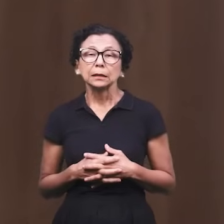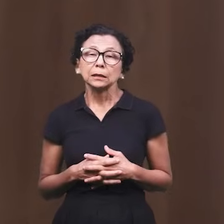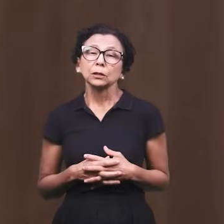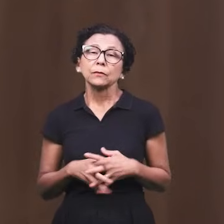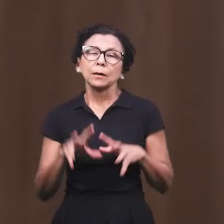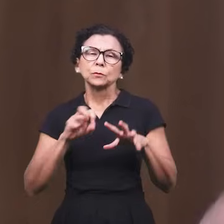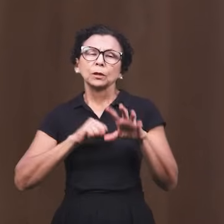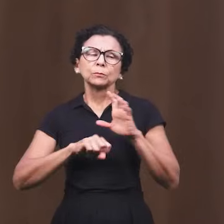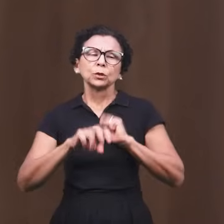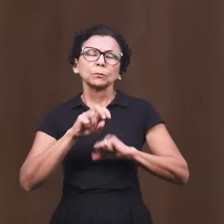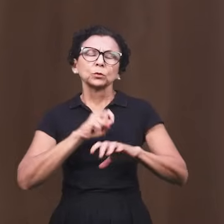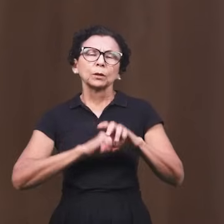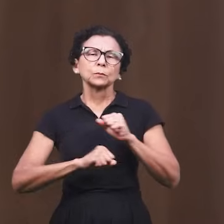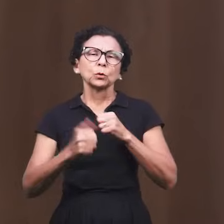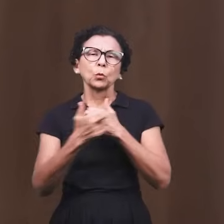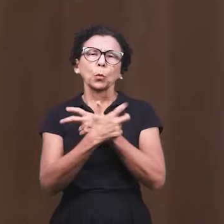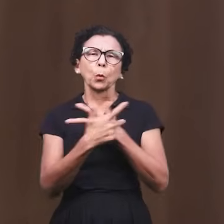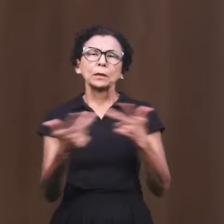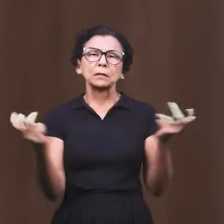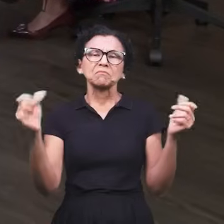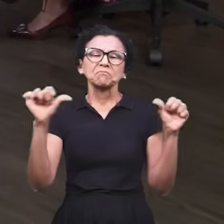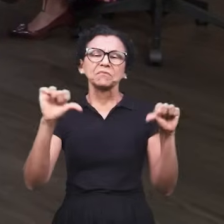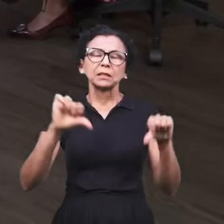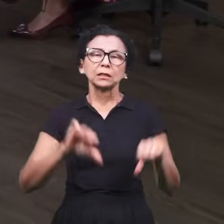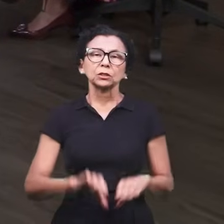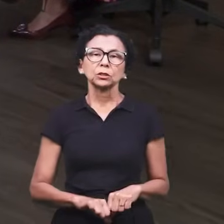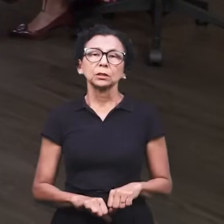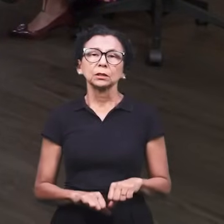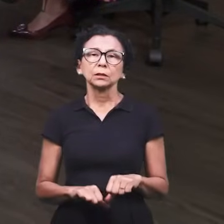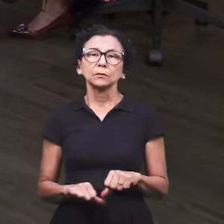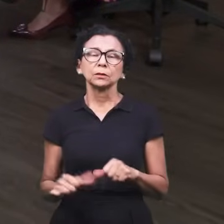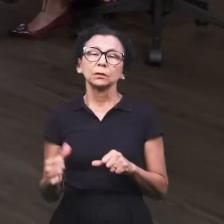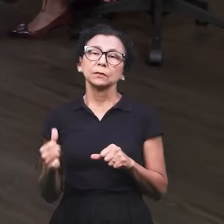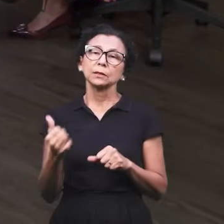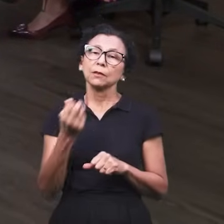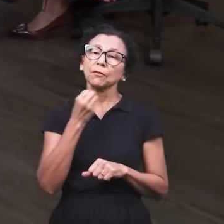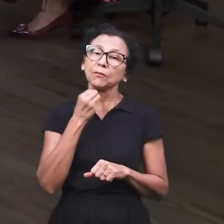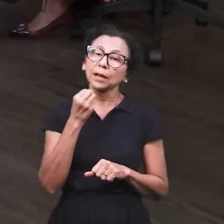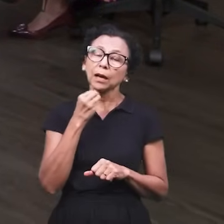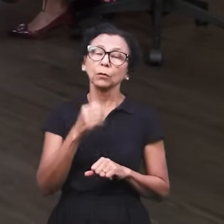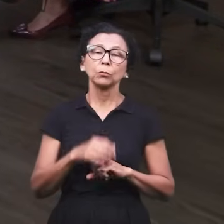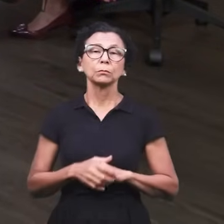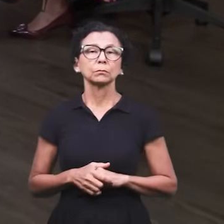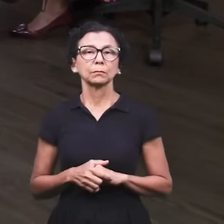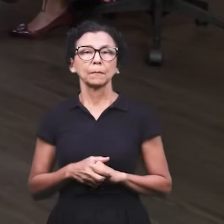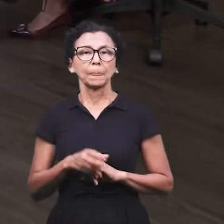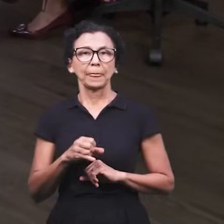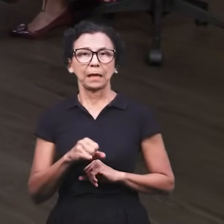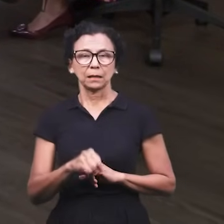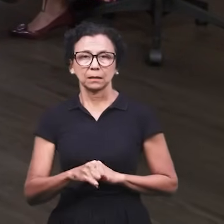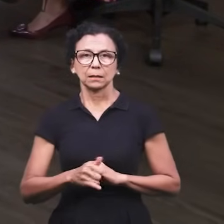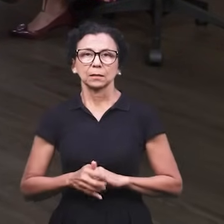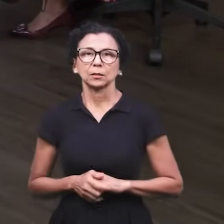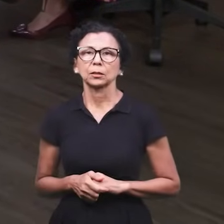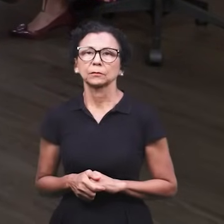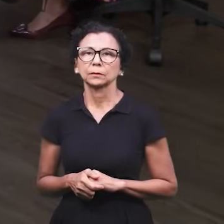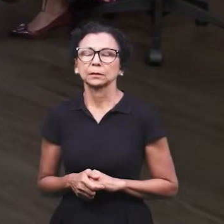é um doente. Você vai adoecer facilmente. Agora, se você tem uma alimentação sadia,